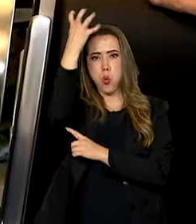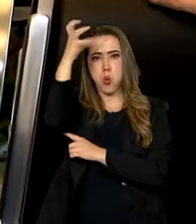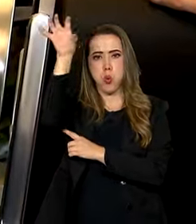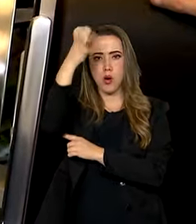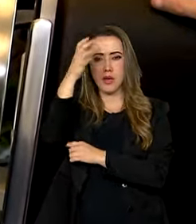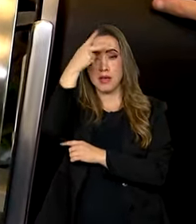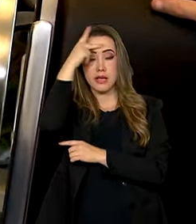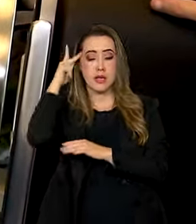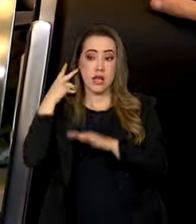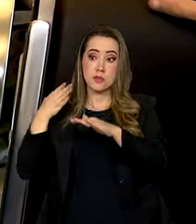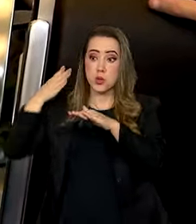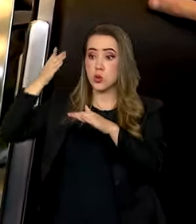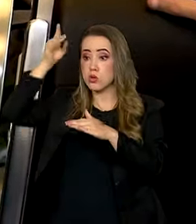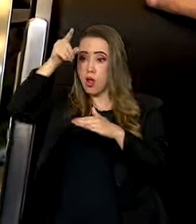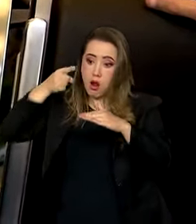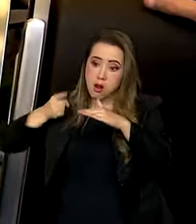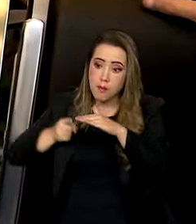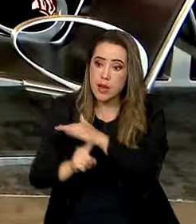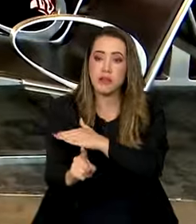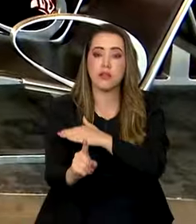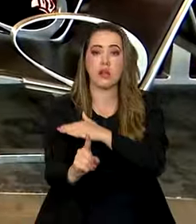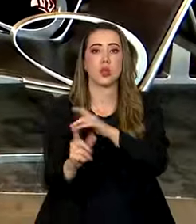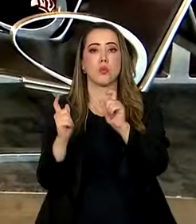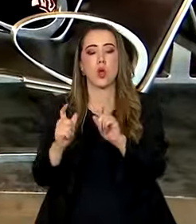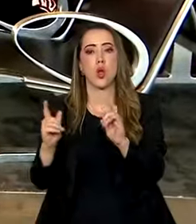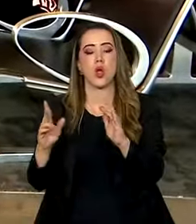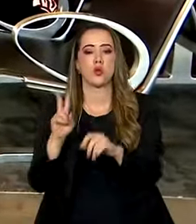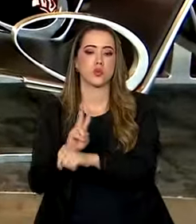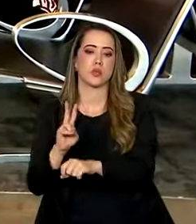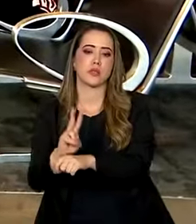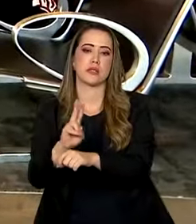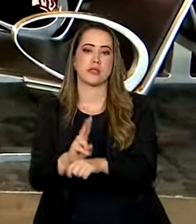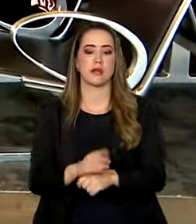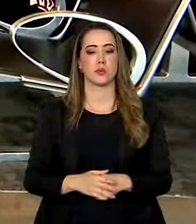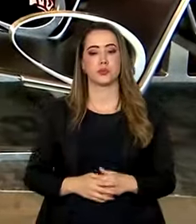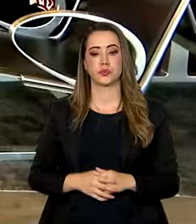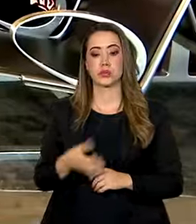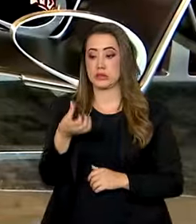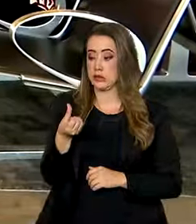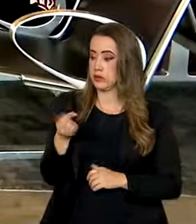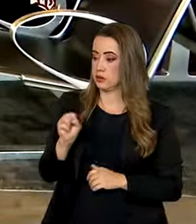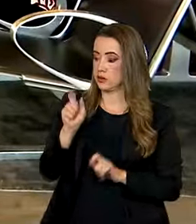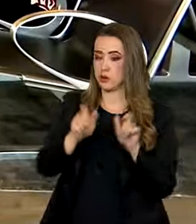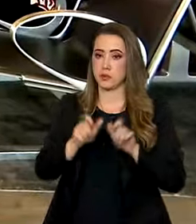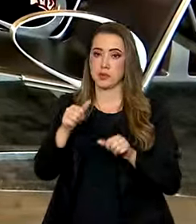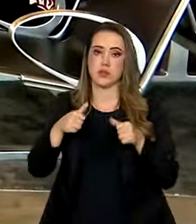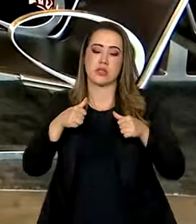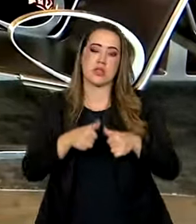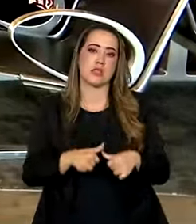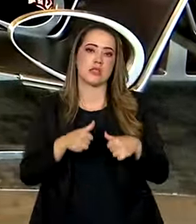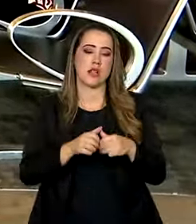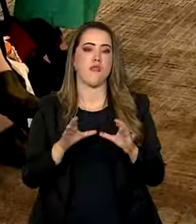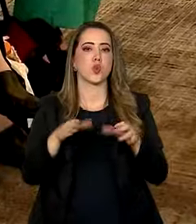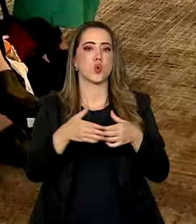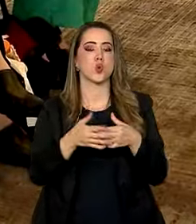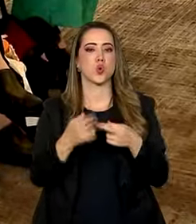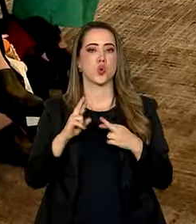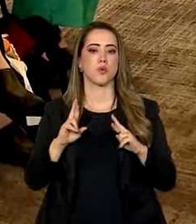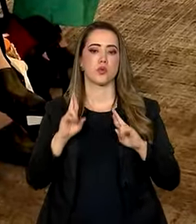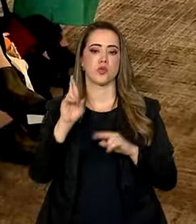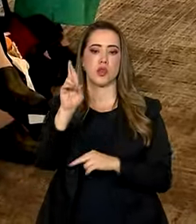nos bunkers, sem poder sair. Um grupo de 68 pessoas do interior de São Paulo estava numa excursão religiosa